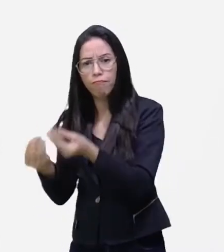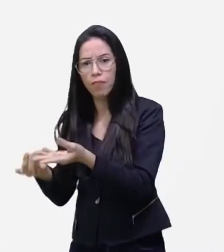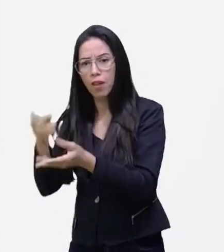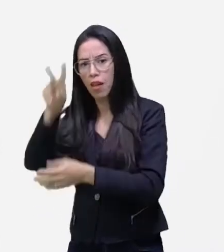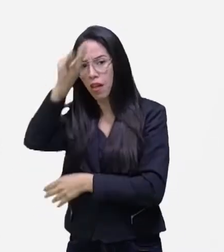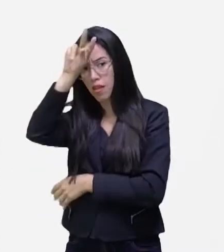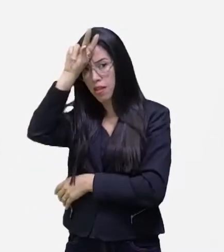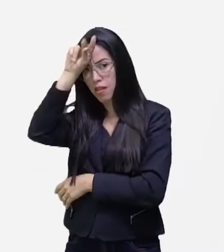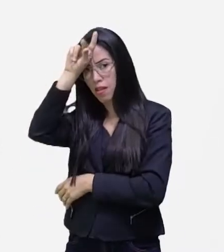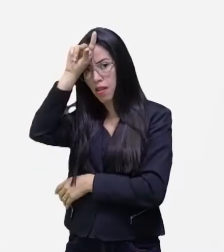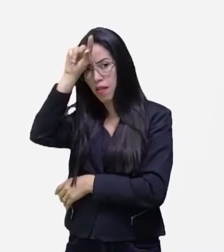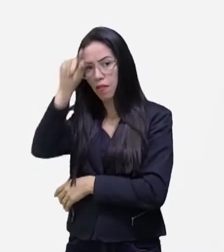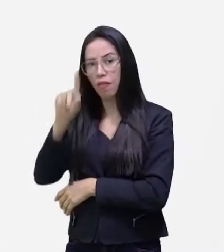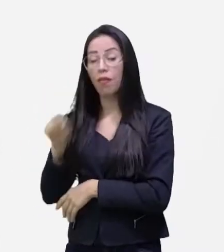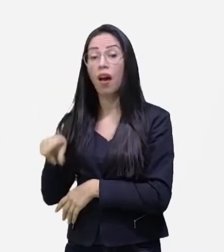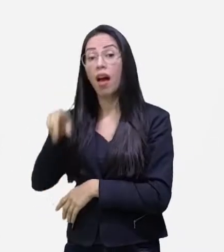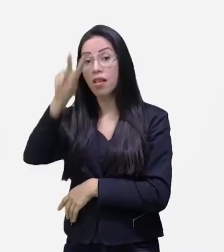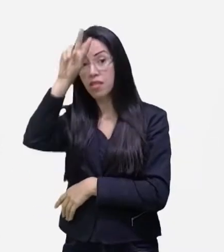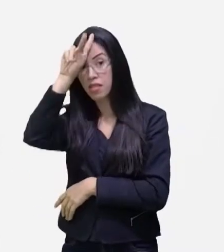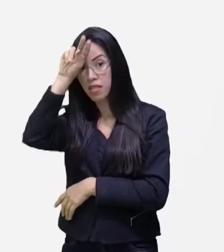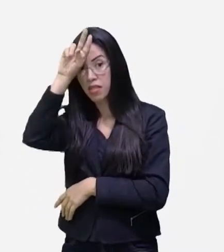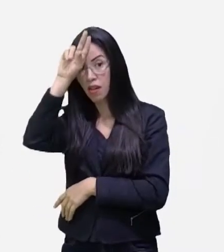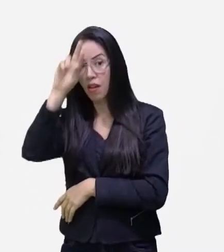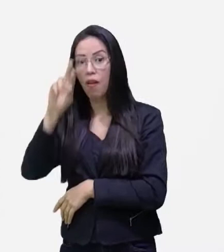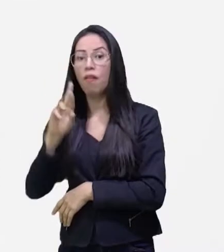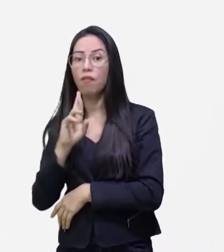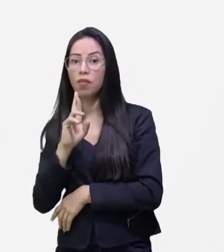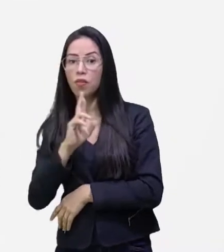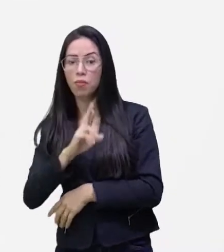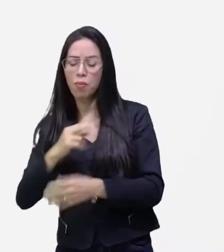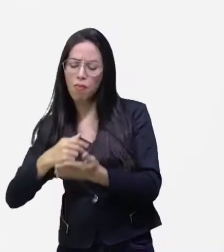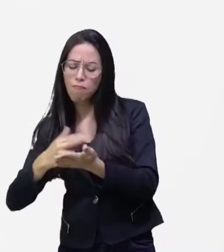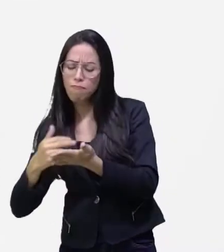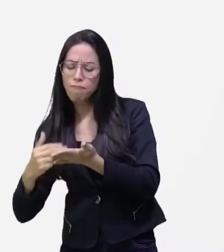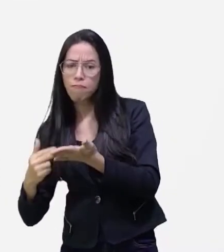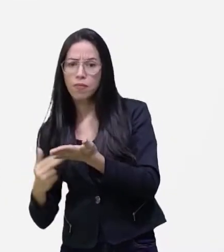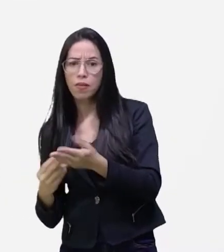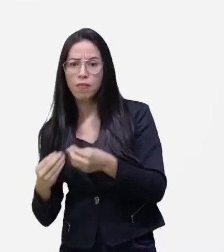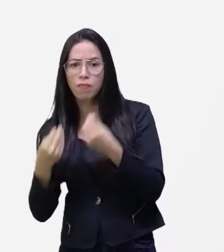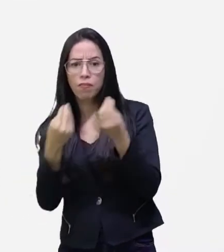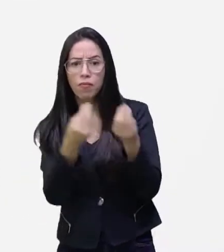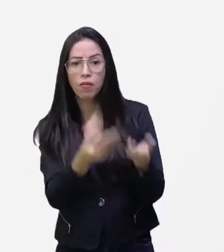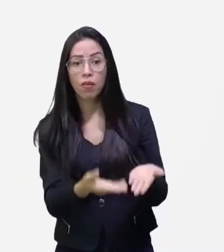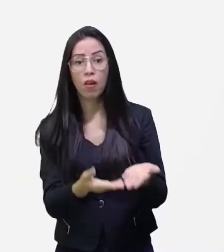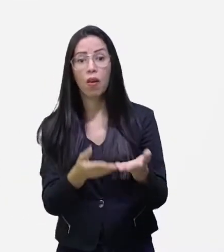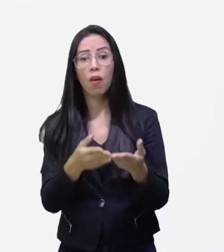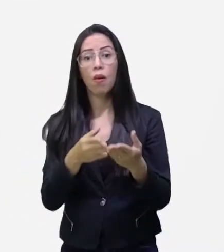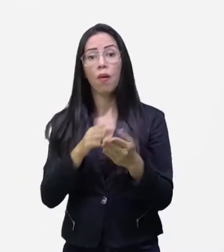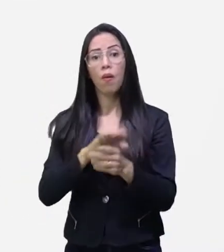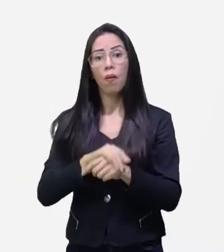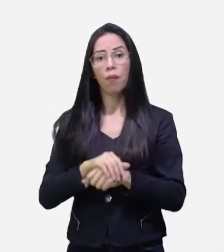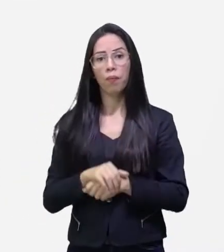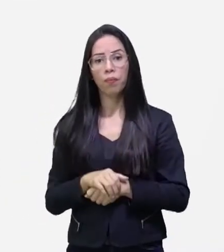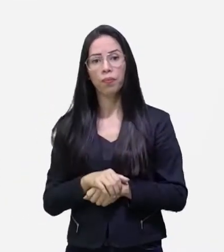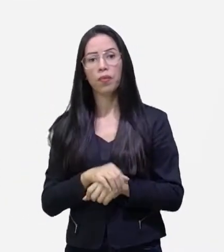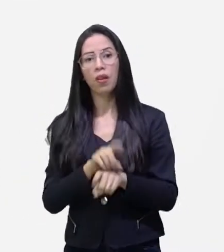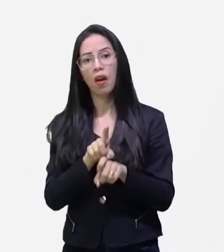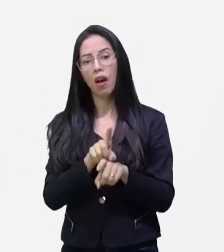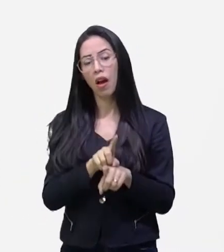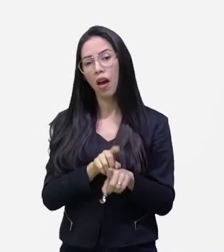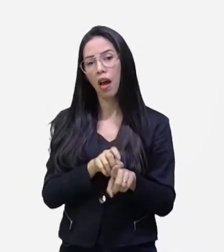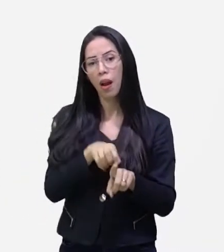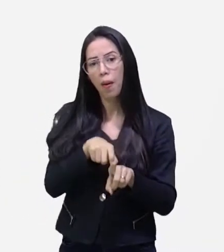Caramujo coloriu com muito empenho. Caramujo que mora em Ubatuba escreveu uma cartinha para Saúva e